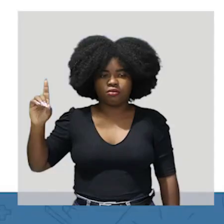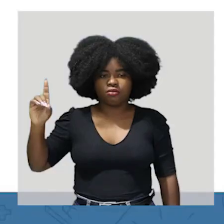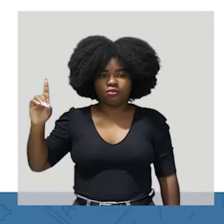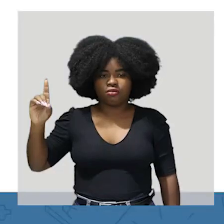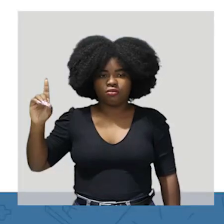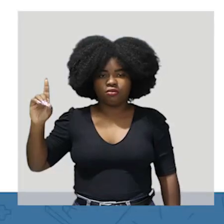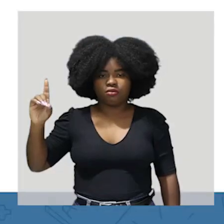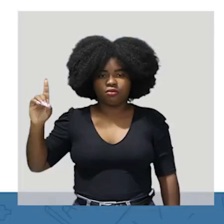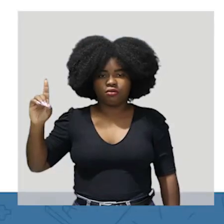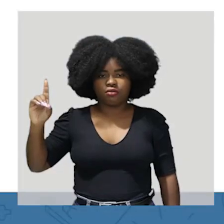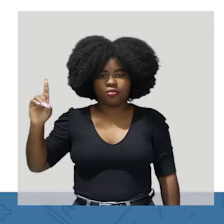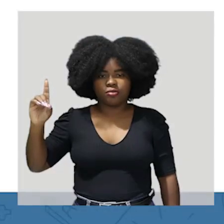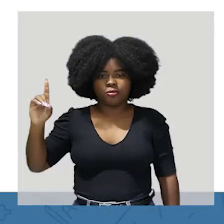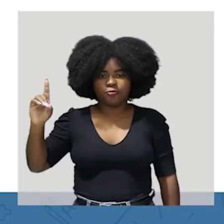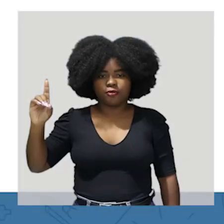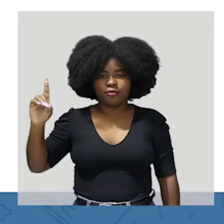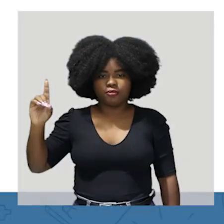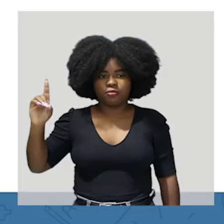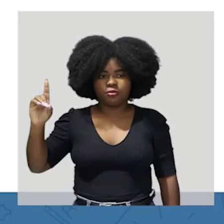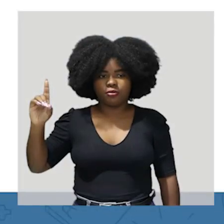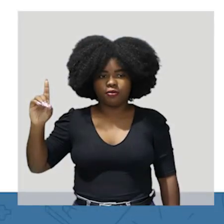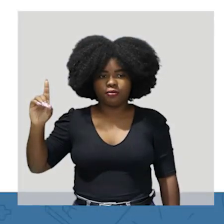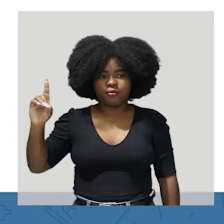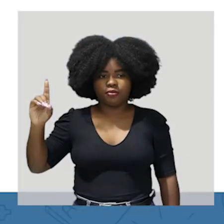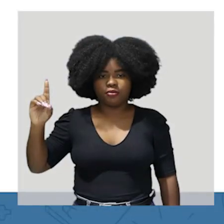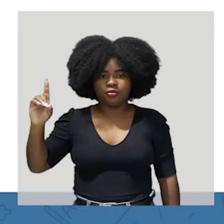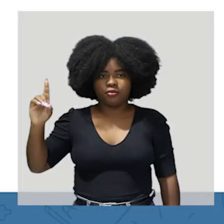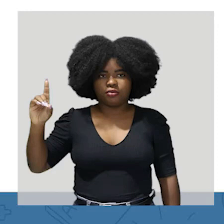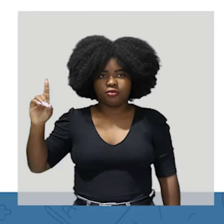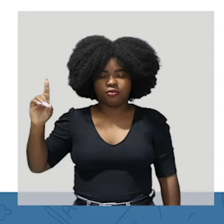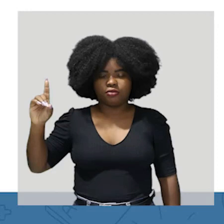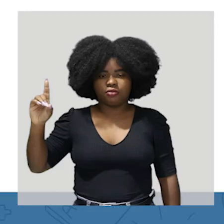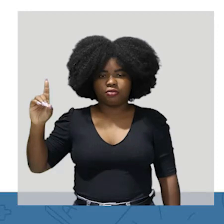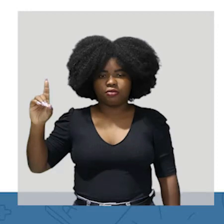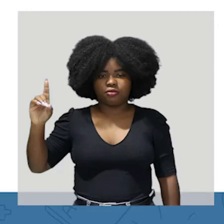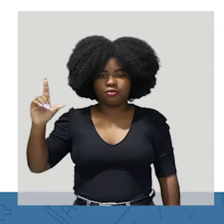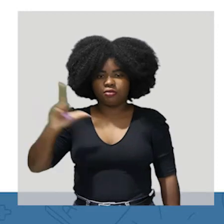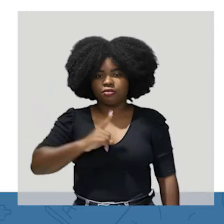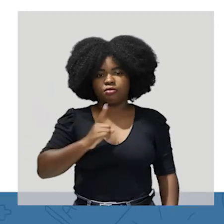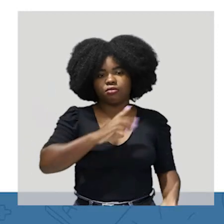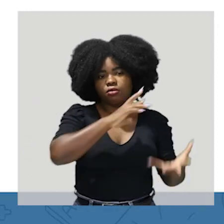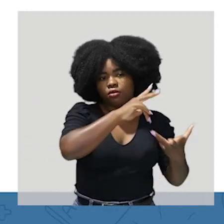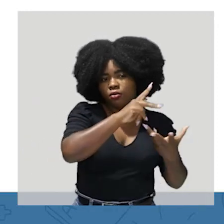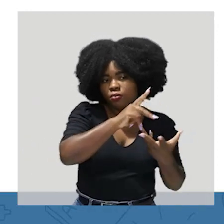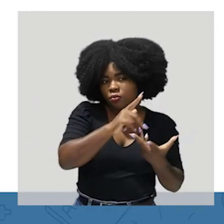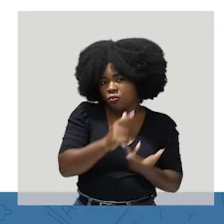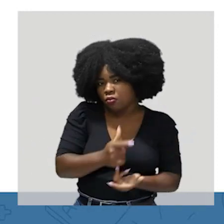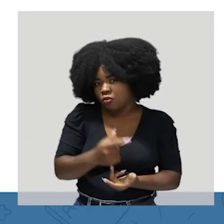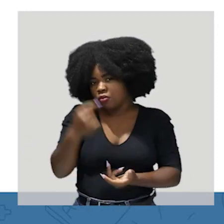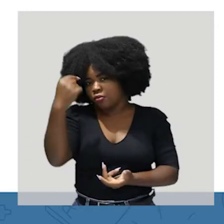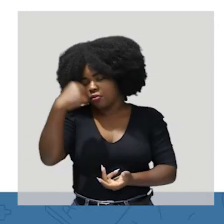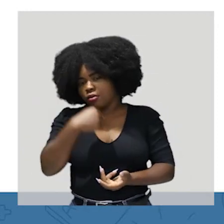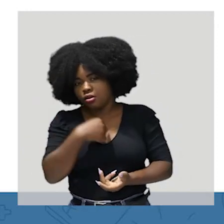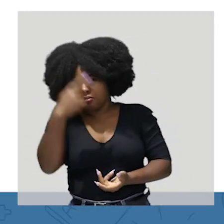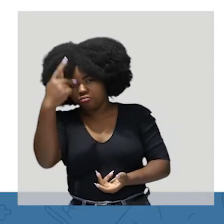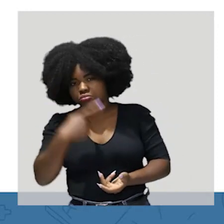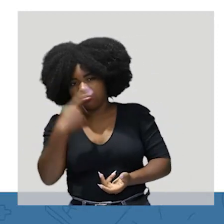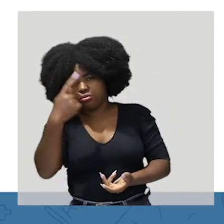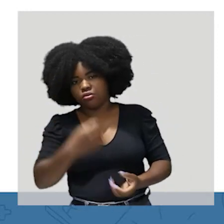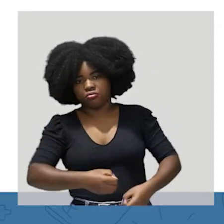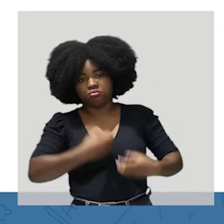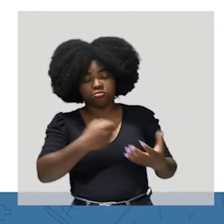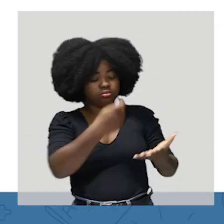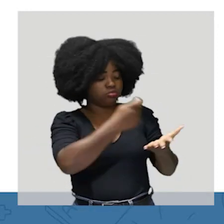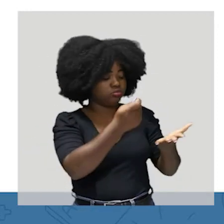hermeticamente ao modelo do pensar né então você puxa aqui ó o mundo para o eu poético é viver hermeticamente